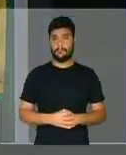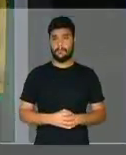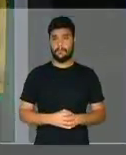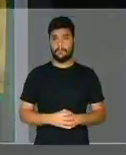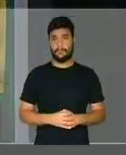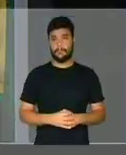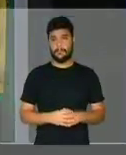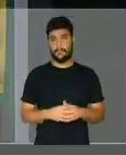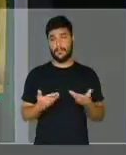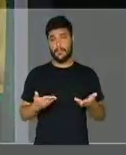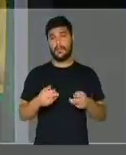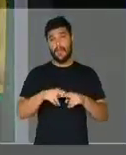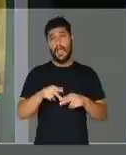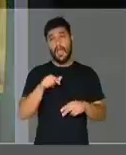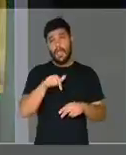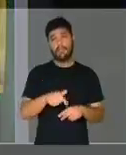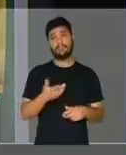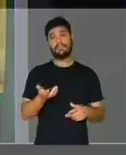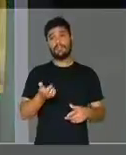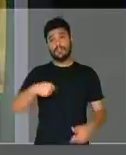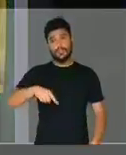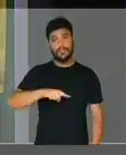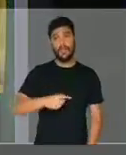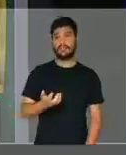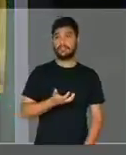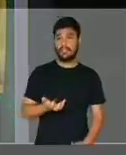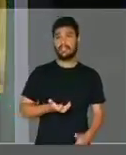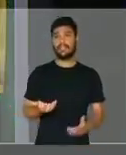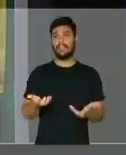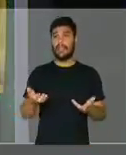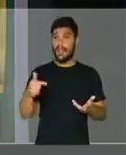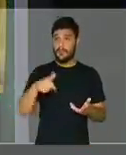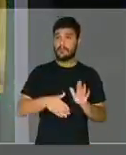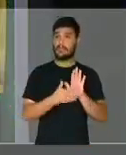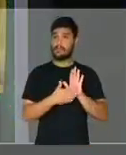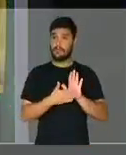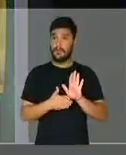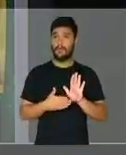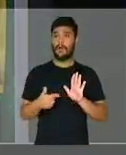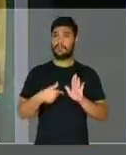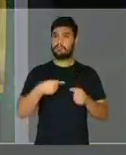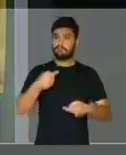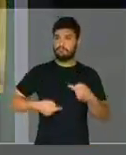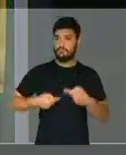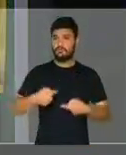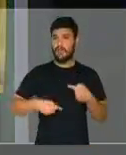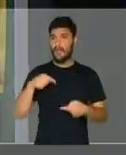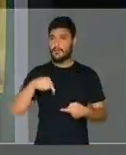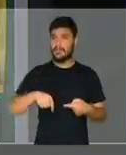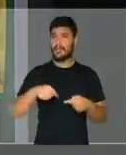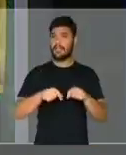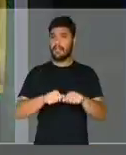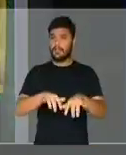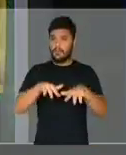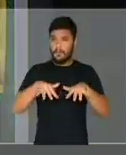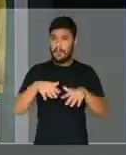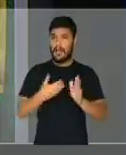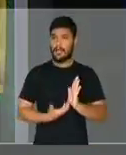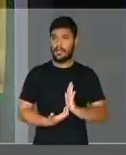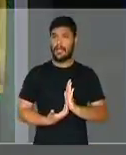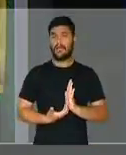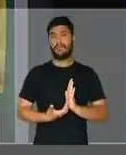Dos produtos que fazem mal à saúde. É isso que nós queremos nessa proposta, que debatamos aqui no plenário e possamos dar